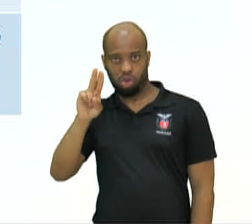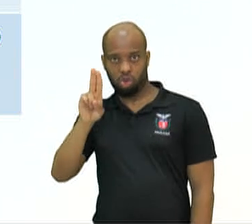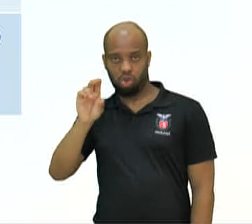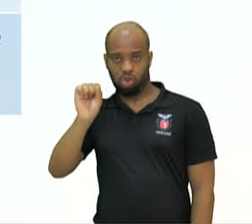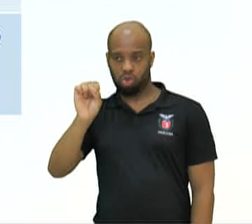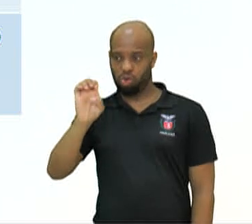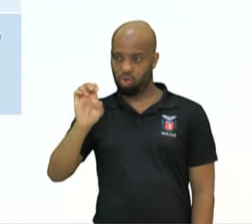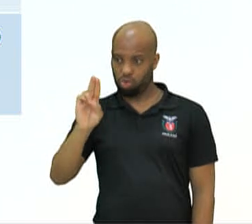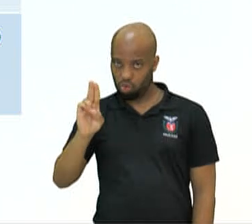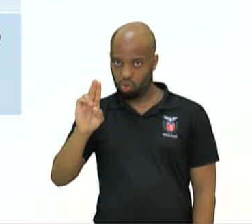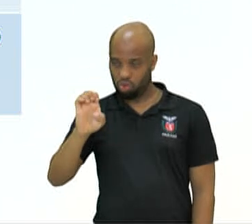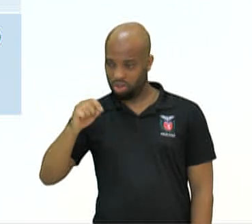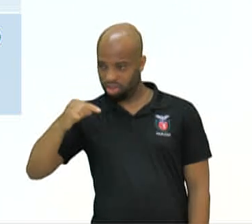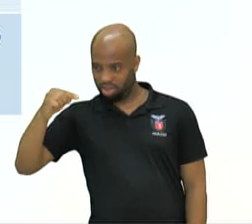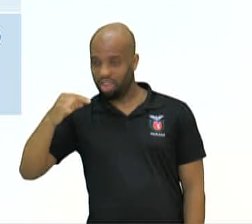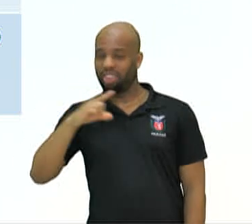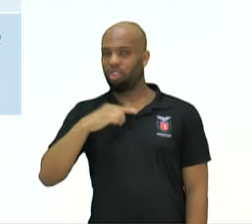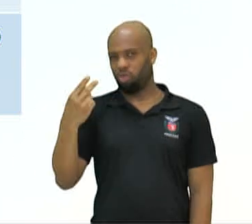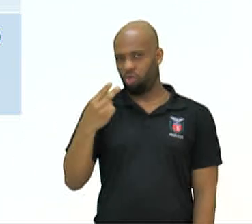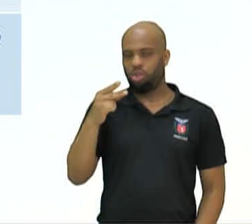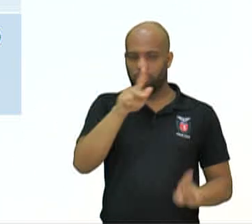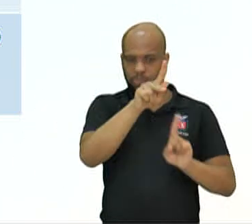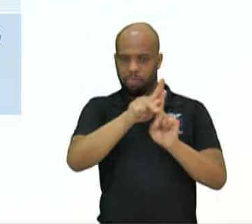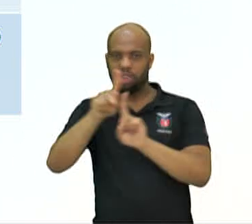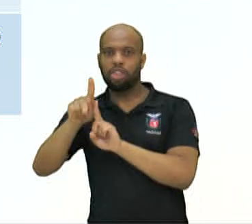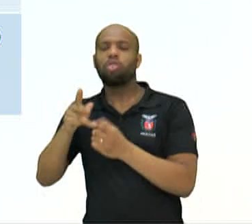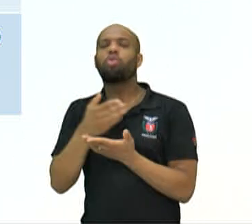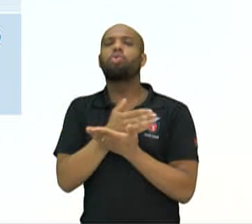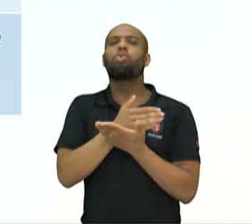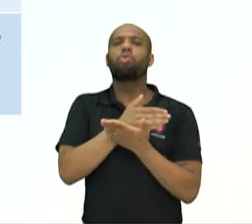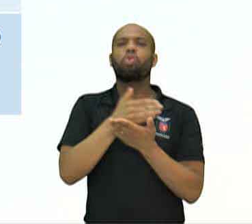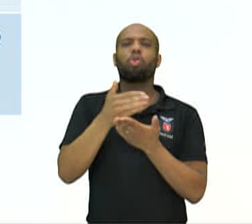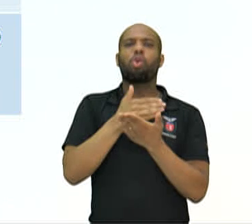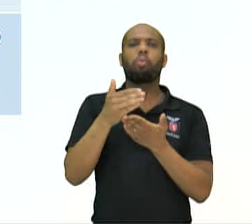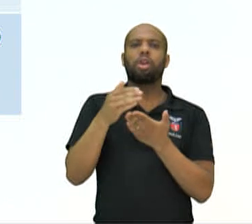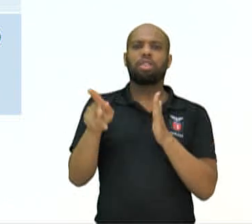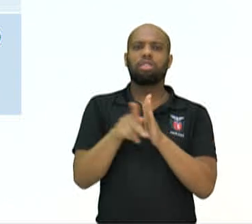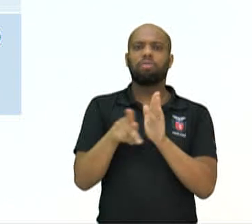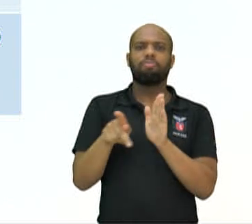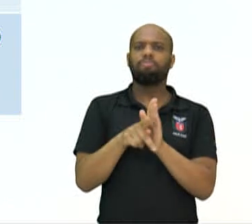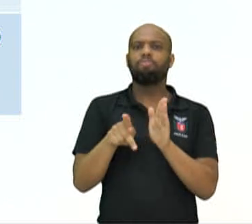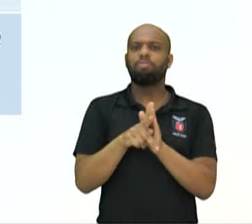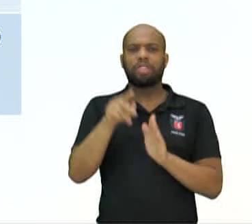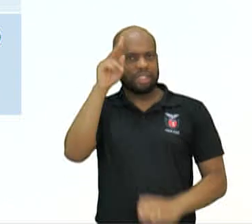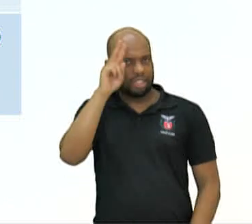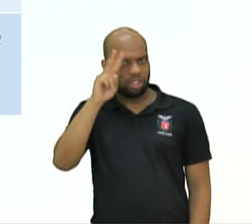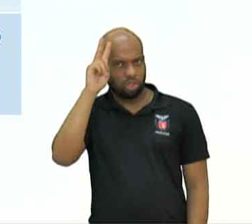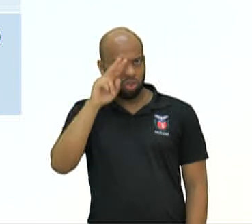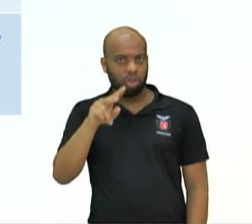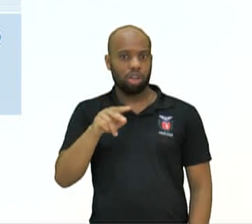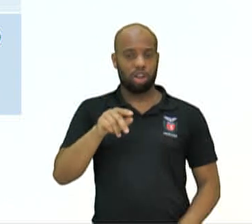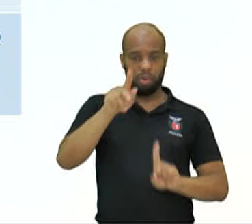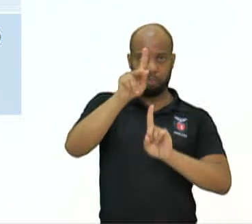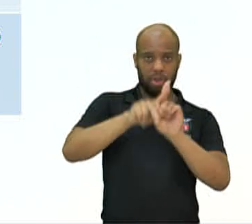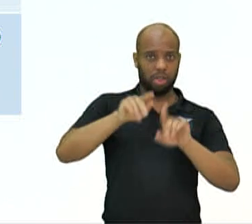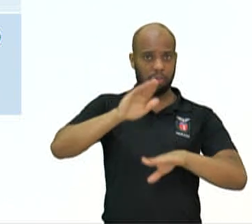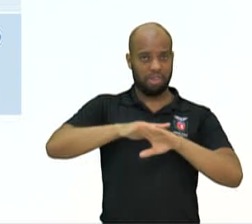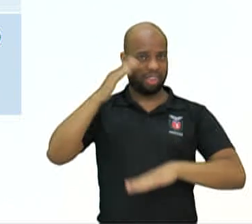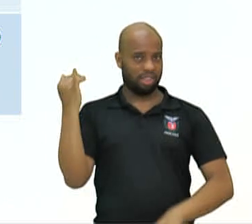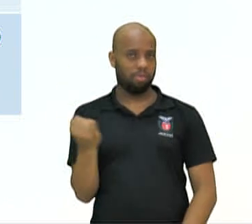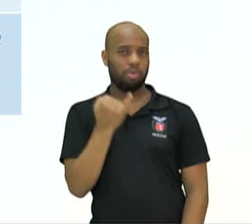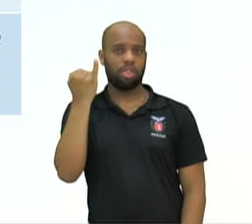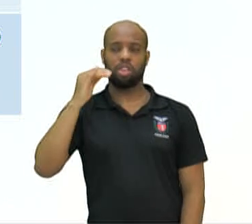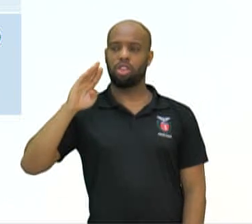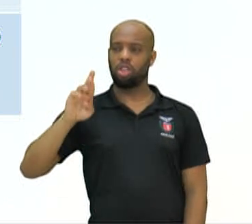personagens. Onde começa a aventura do protagonista? Robinson Crusoe